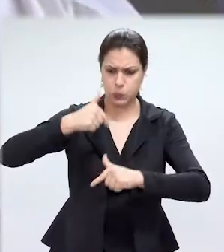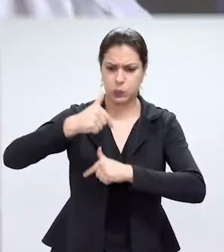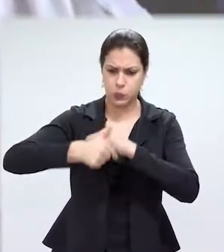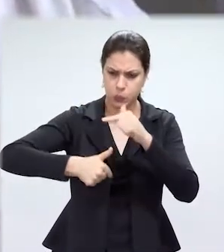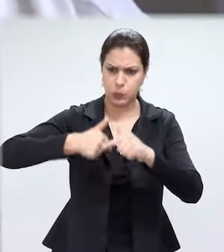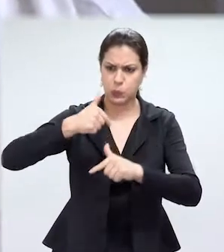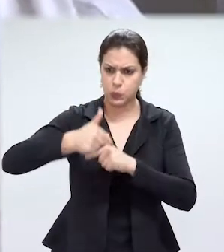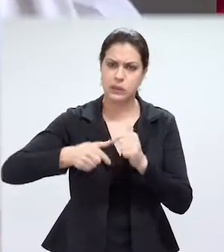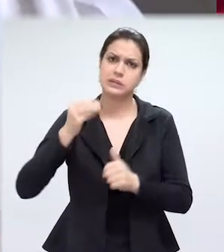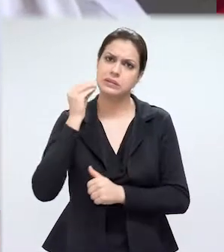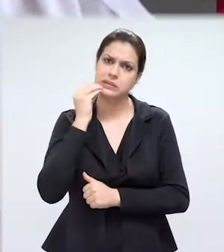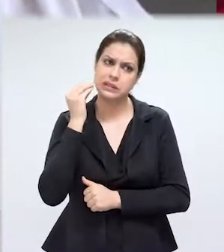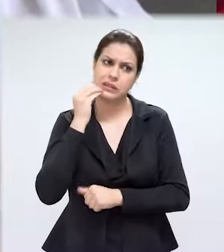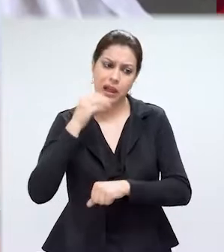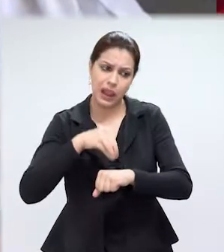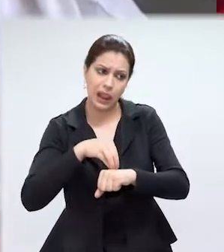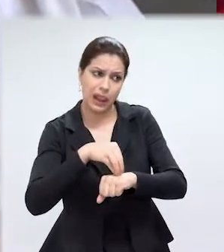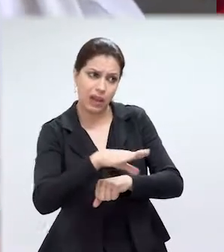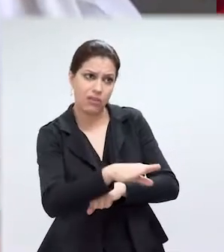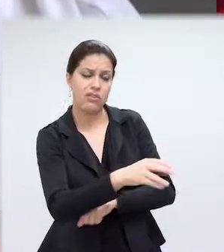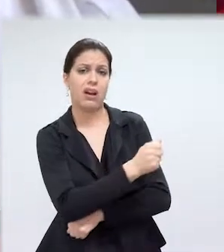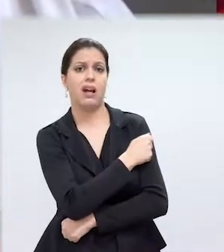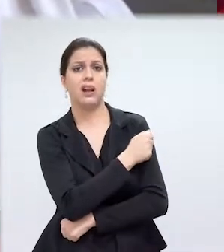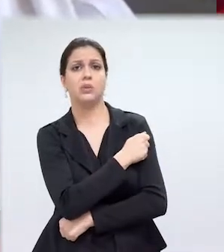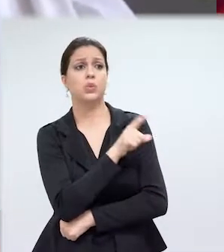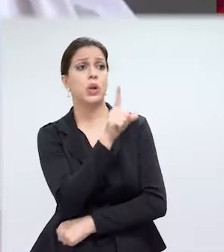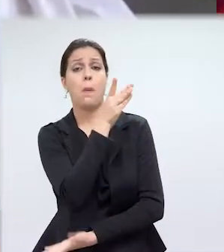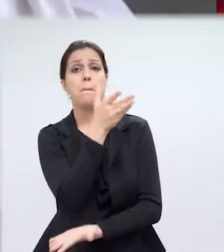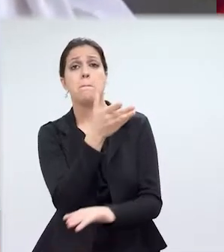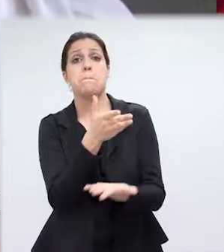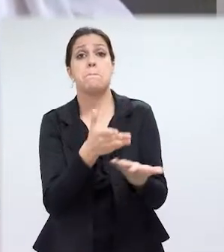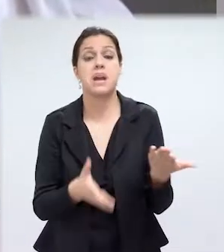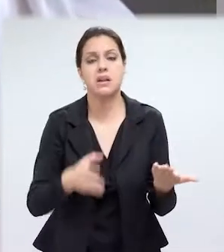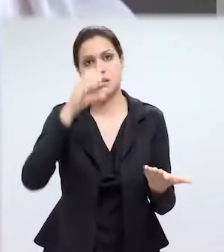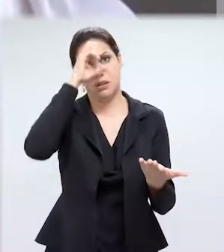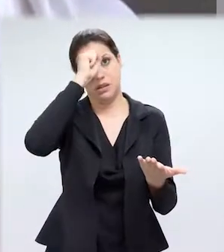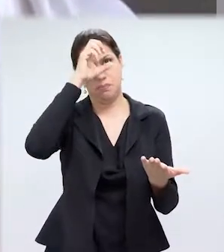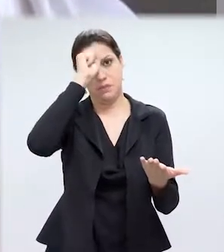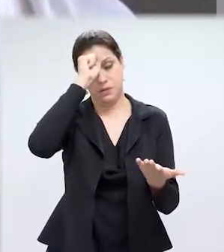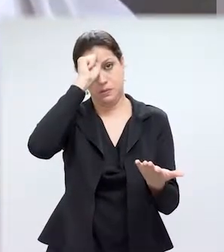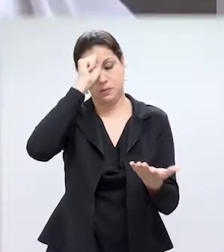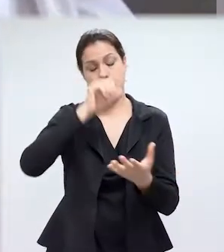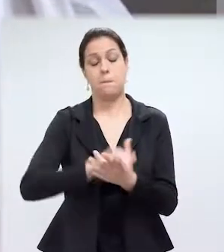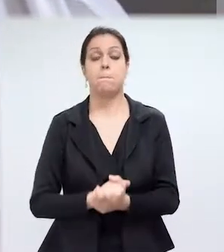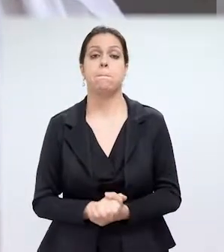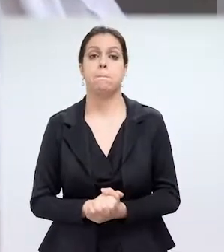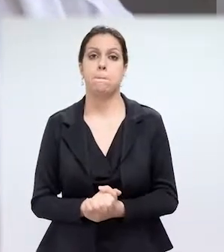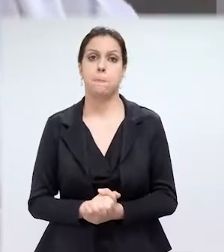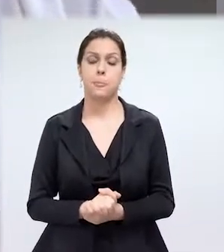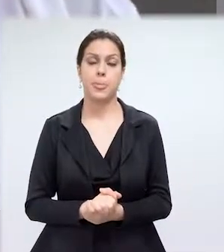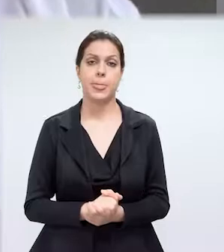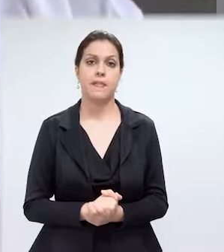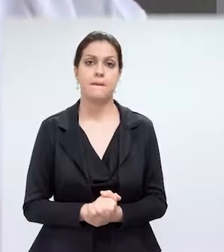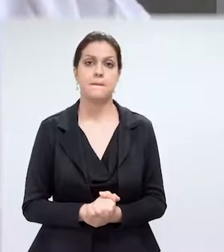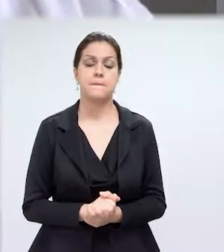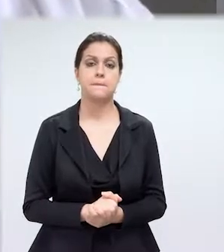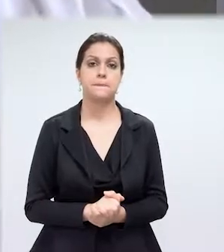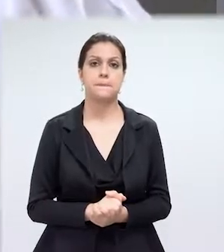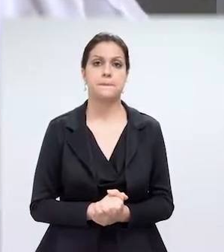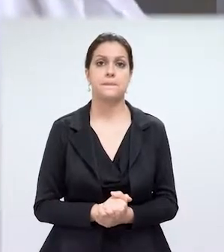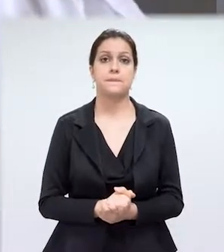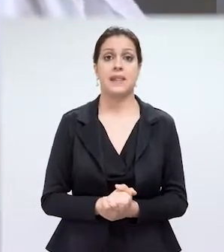podem para que esse ano de 2020 não seja perdido. Então, eu acho que